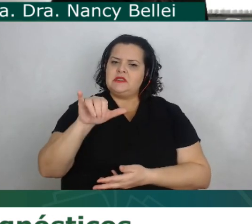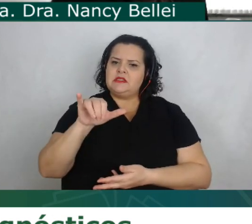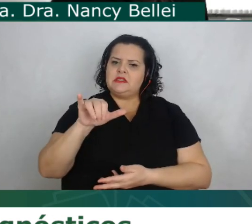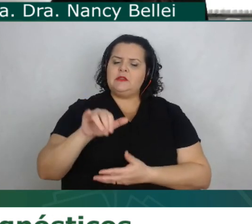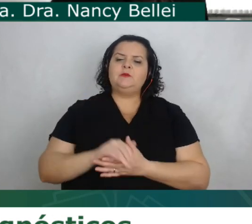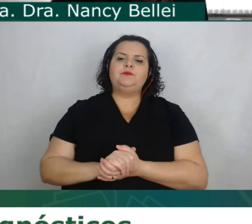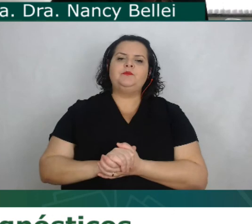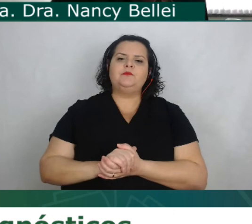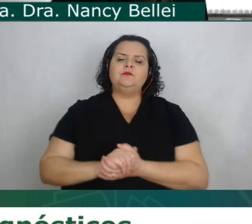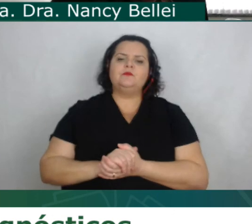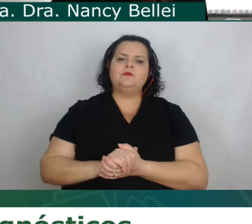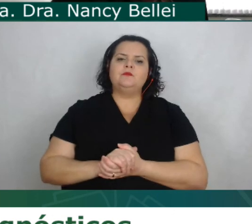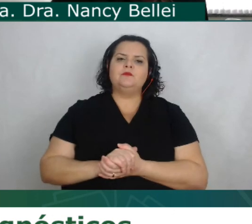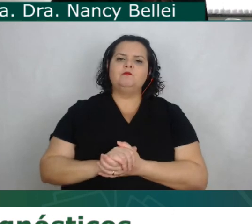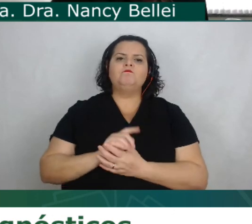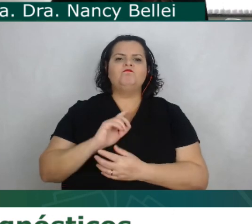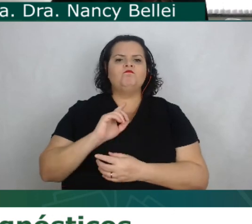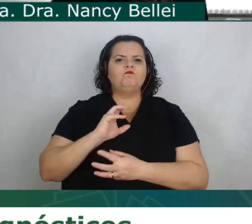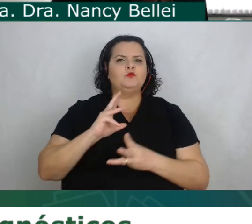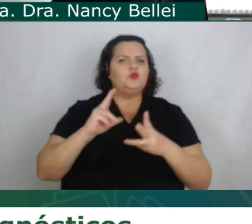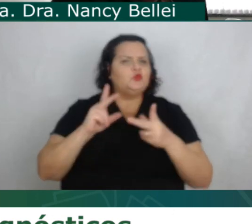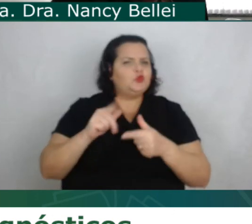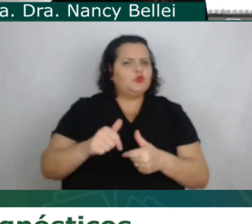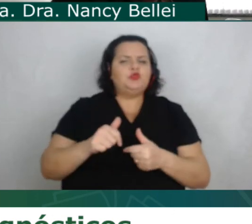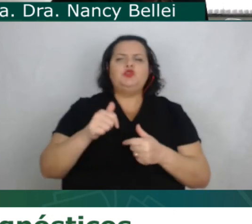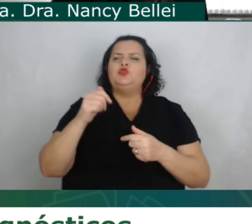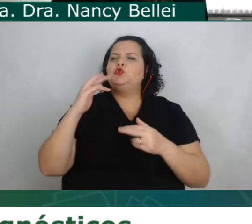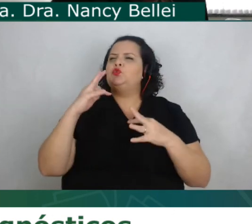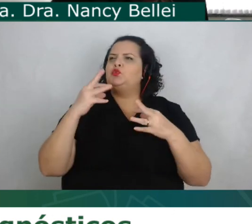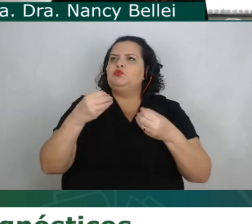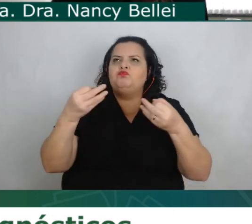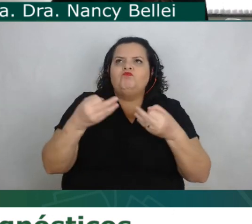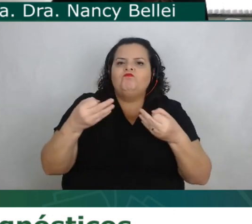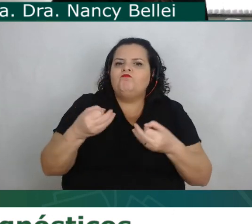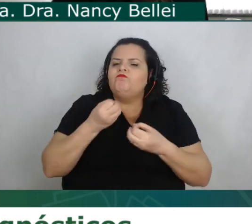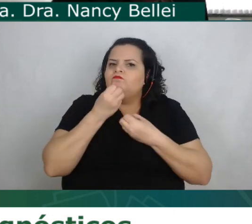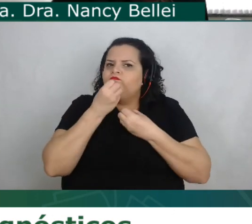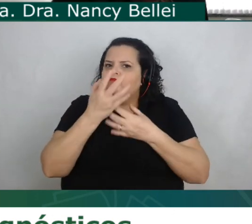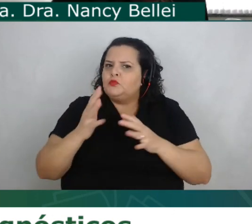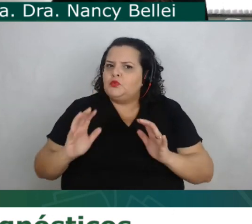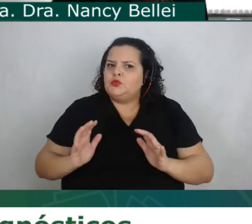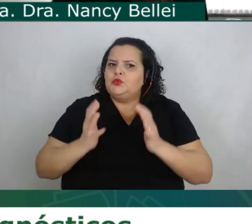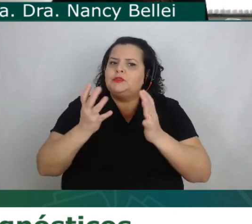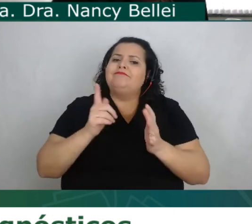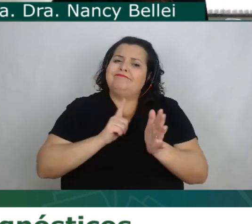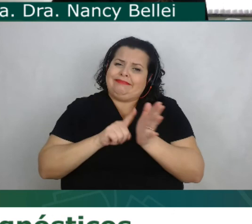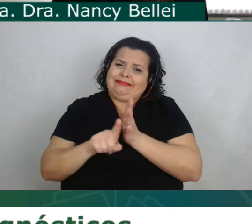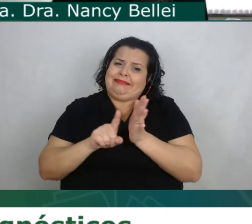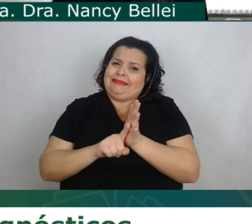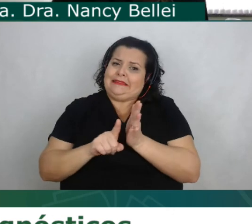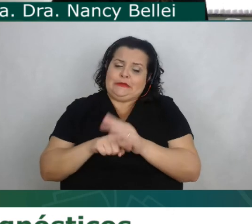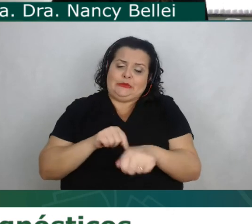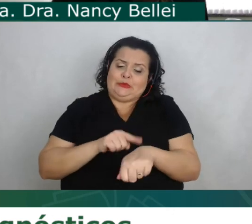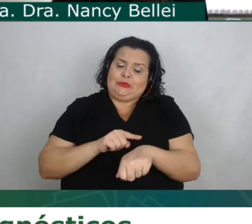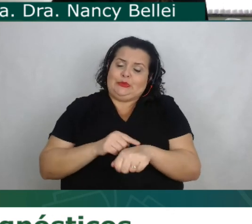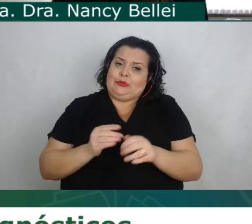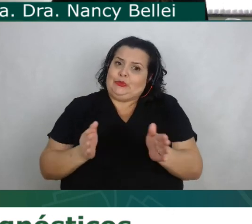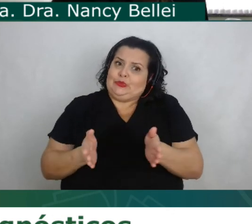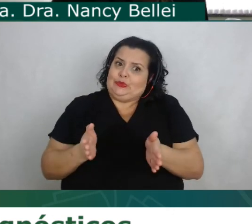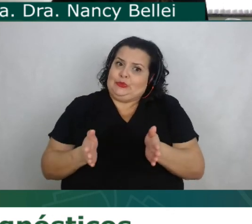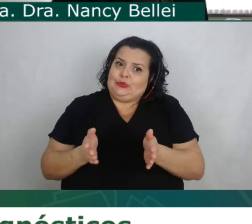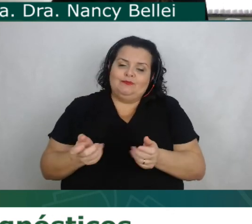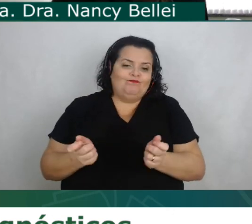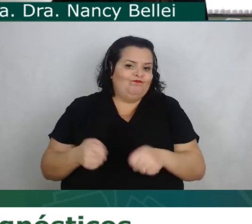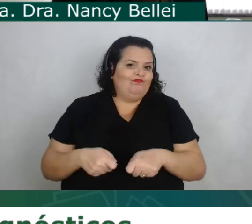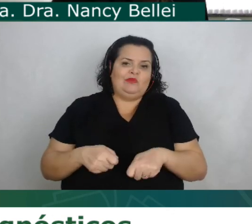atingiu totalmente seus objetivos. Tem algumas perguntas ainda que chegaram, mas infelizmente já estamos em cima do